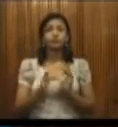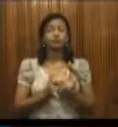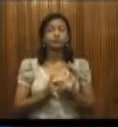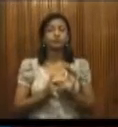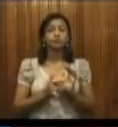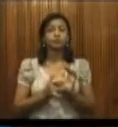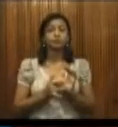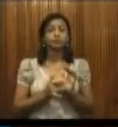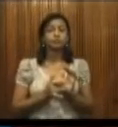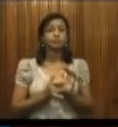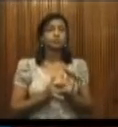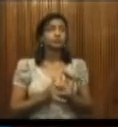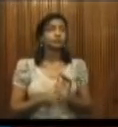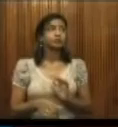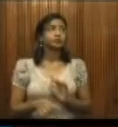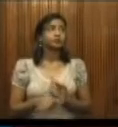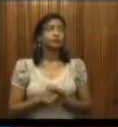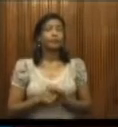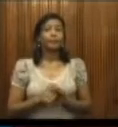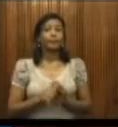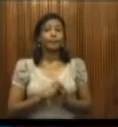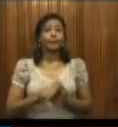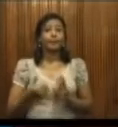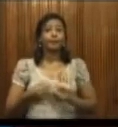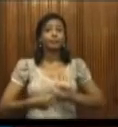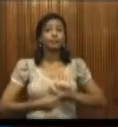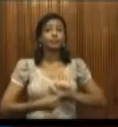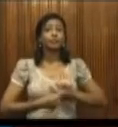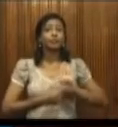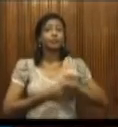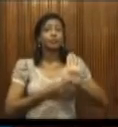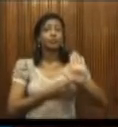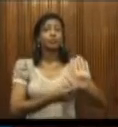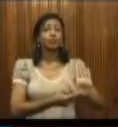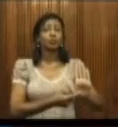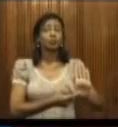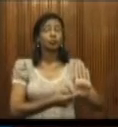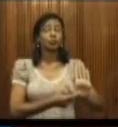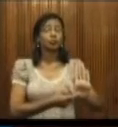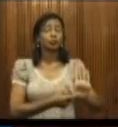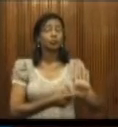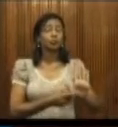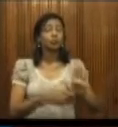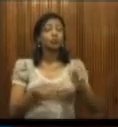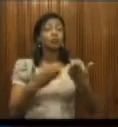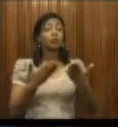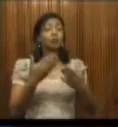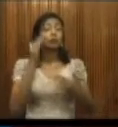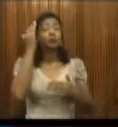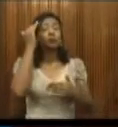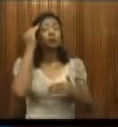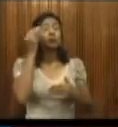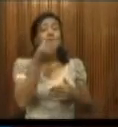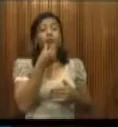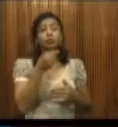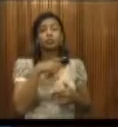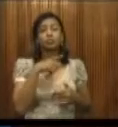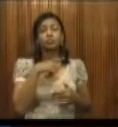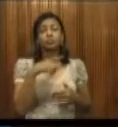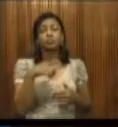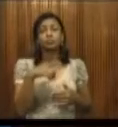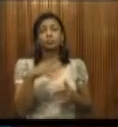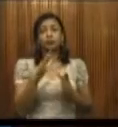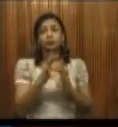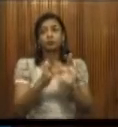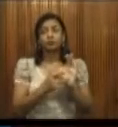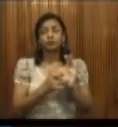homem e primeiro confrontou aquele homem a qual compreensão que o homem tinha acerca de Jesus. E agora Jesus vai perguntar